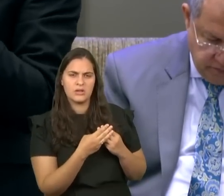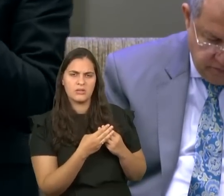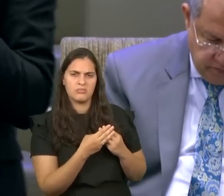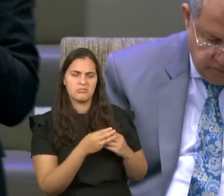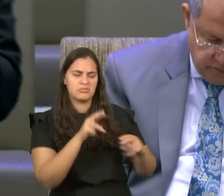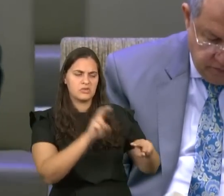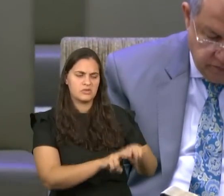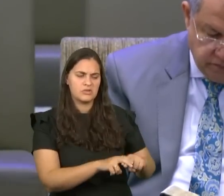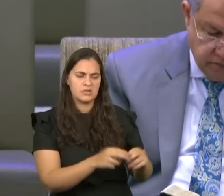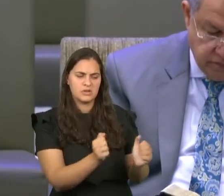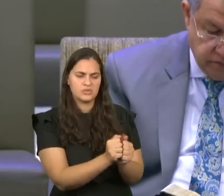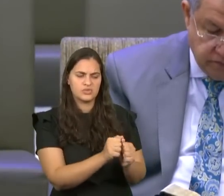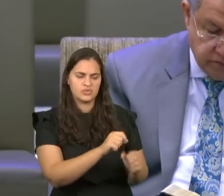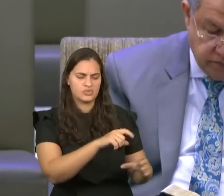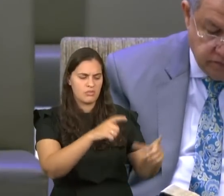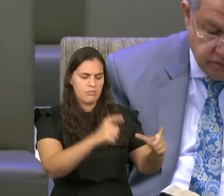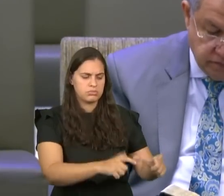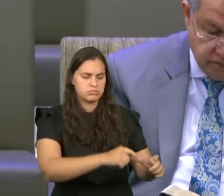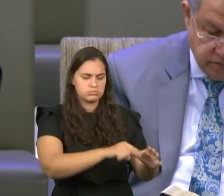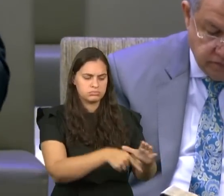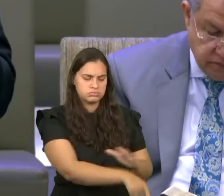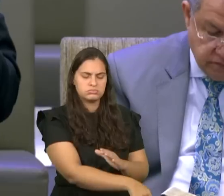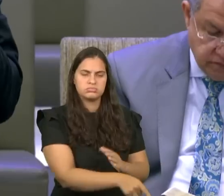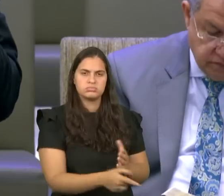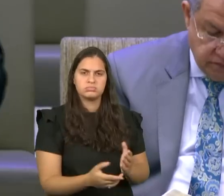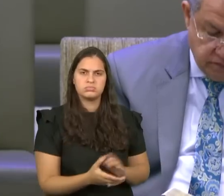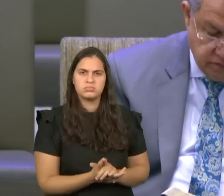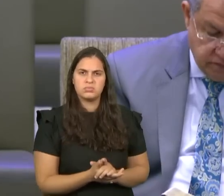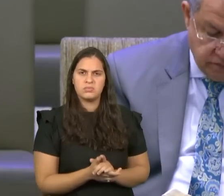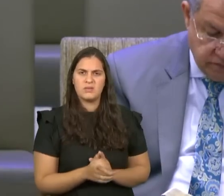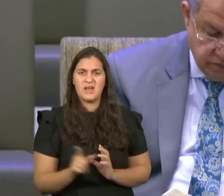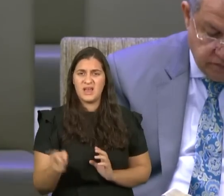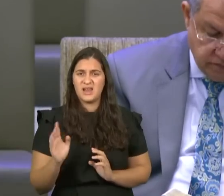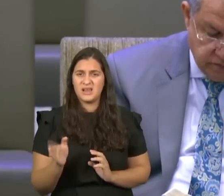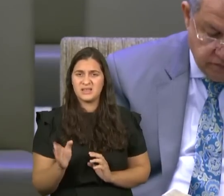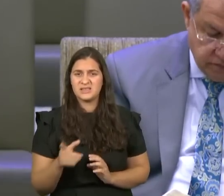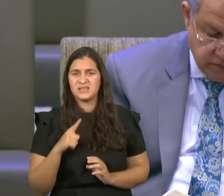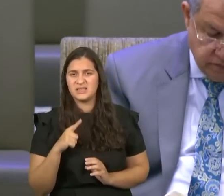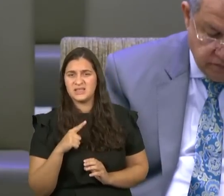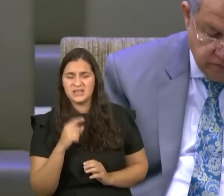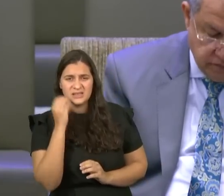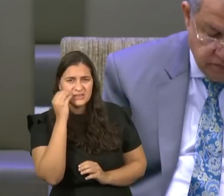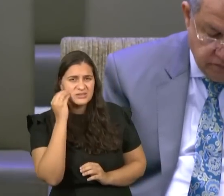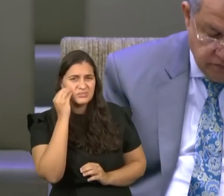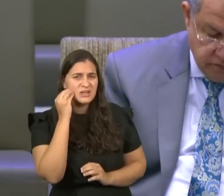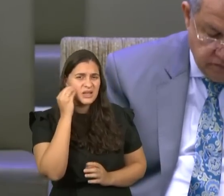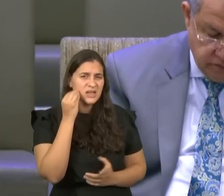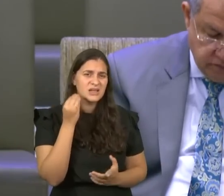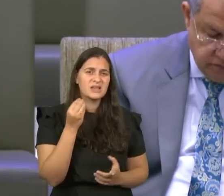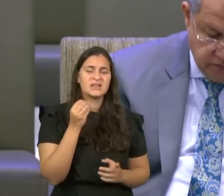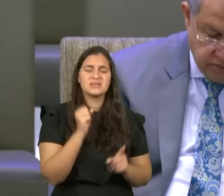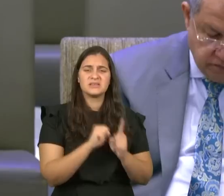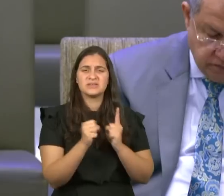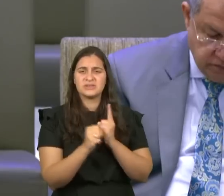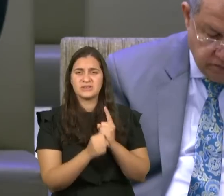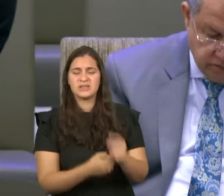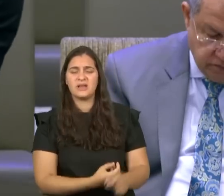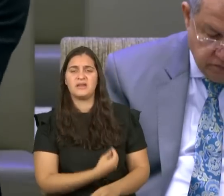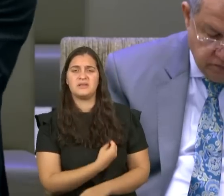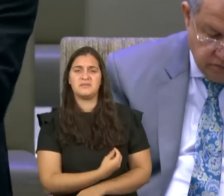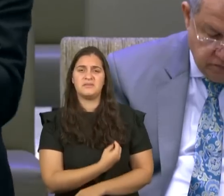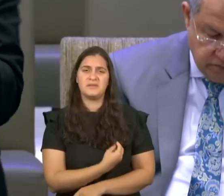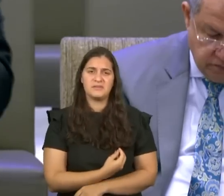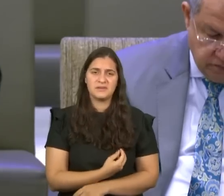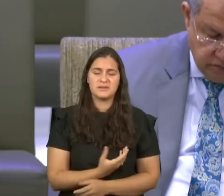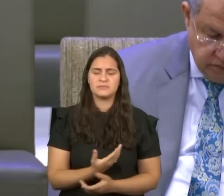ela que já estava com muita experiência da sociedade que vivia Quem Sabe